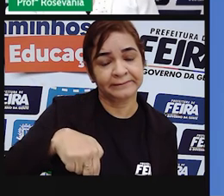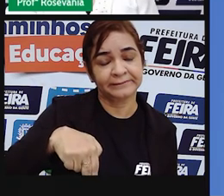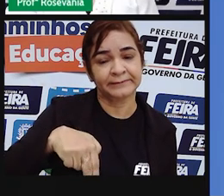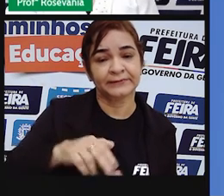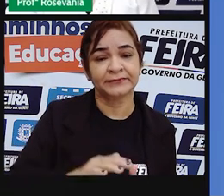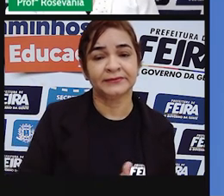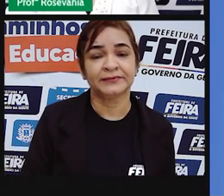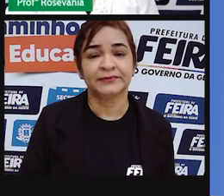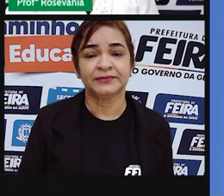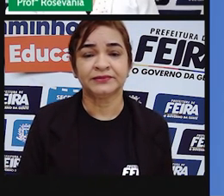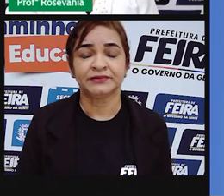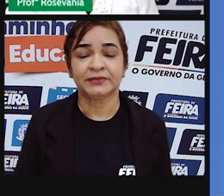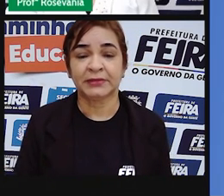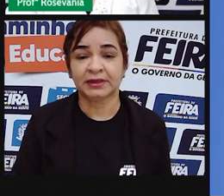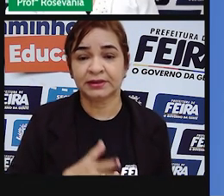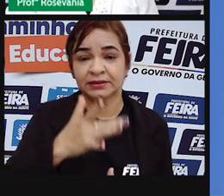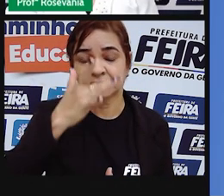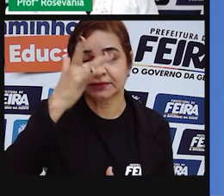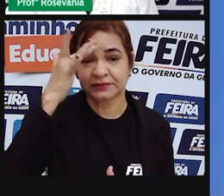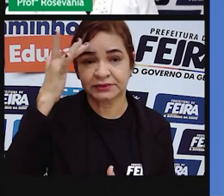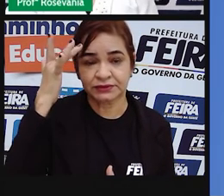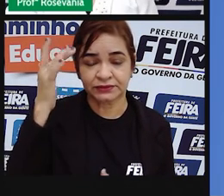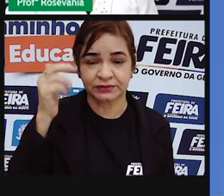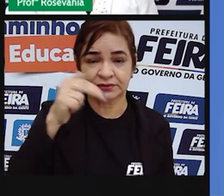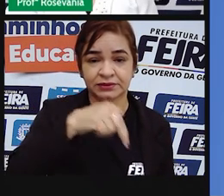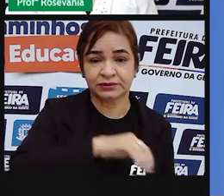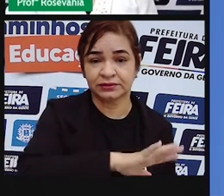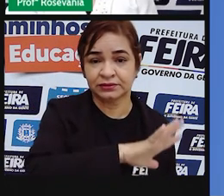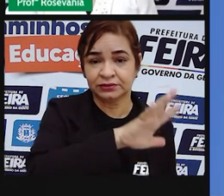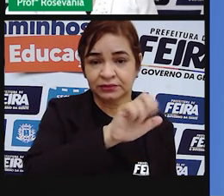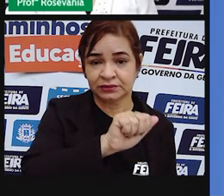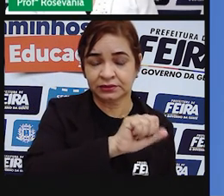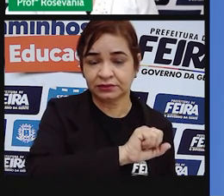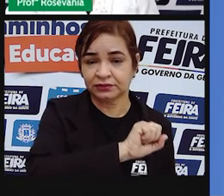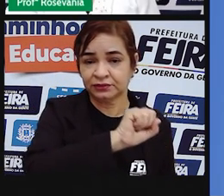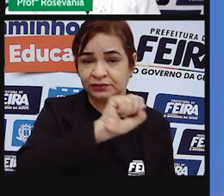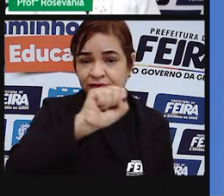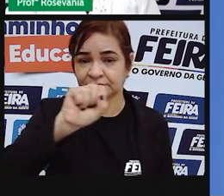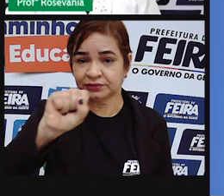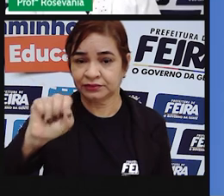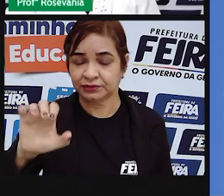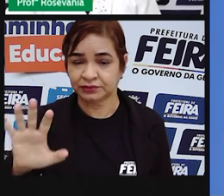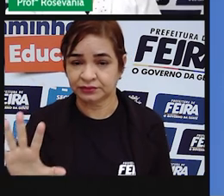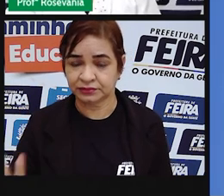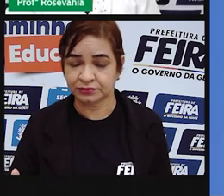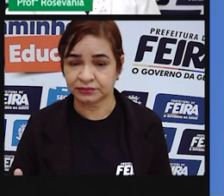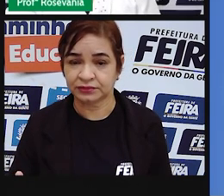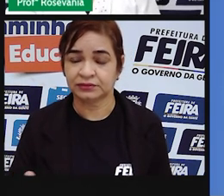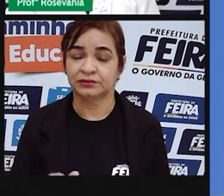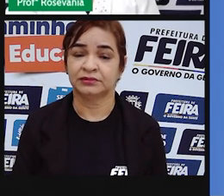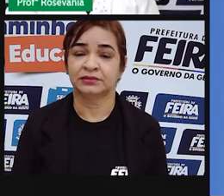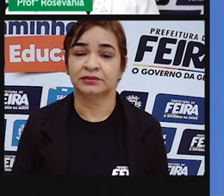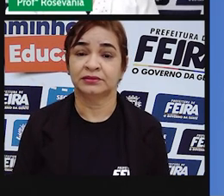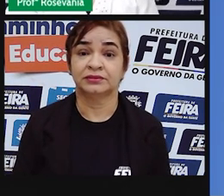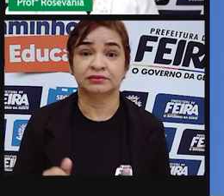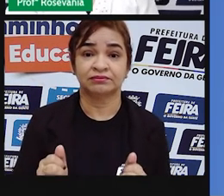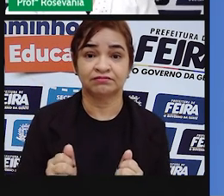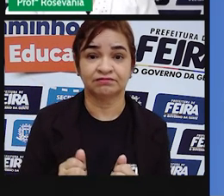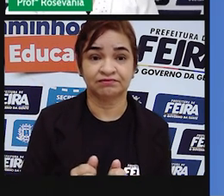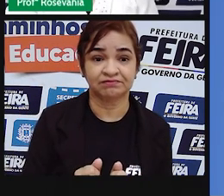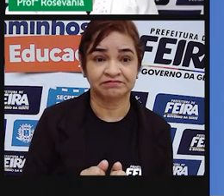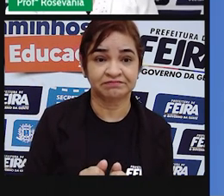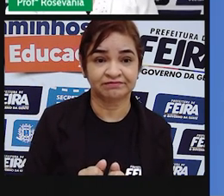e no caso os que saíram na região Nordeste foram para a região sudeste João ou se com os